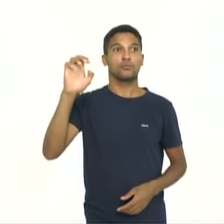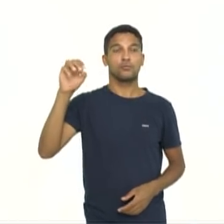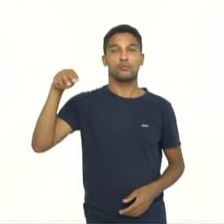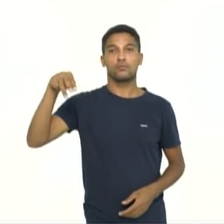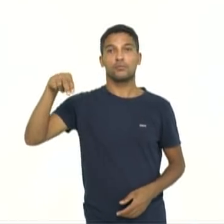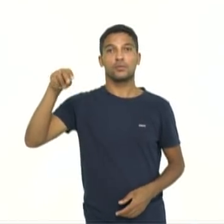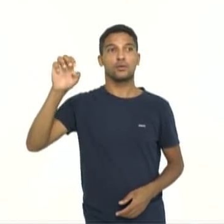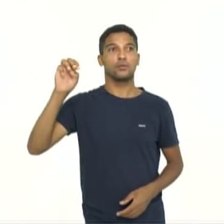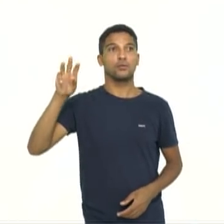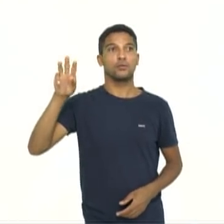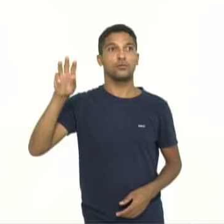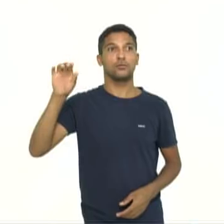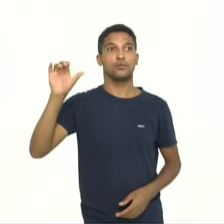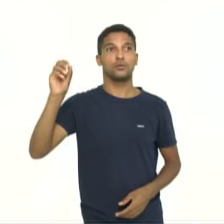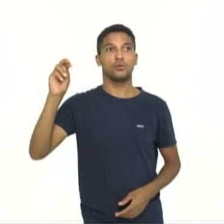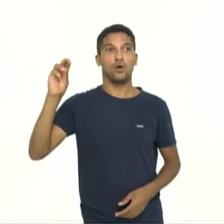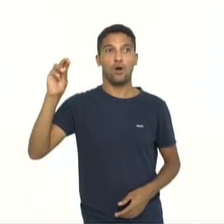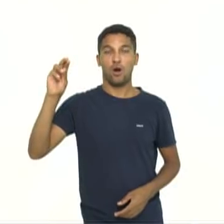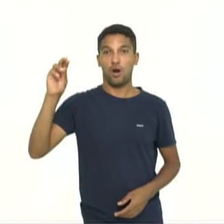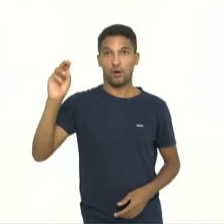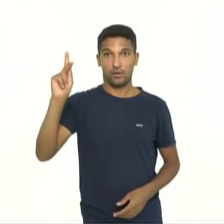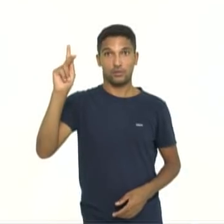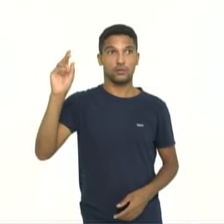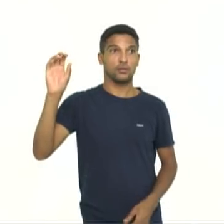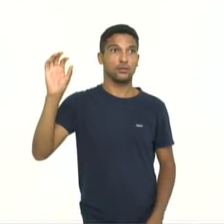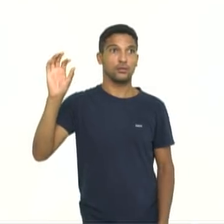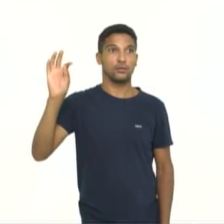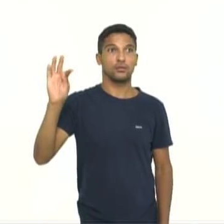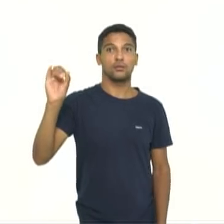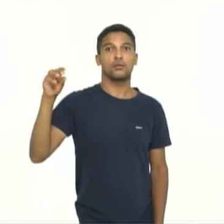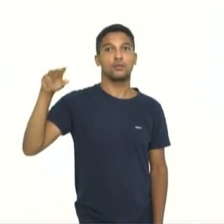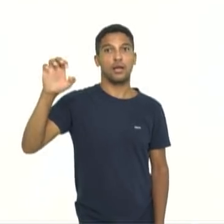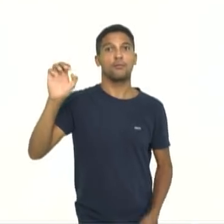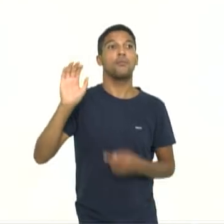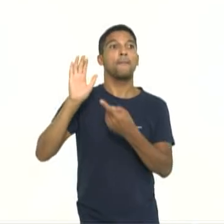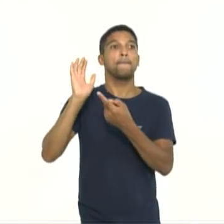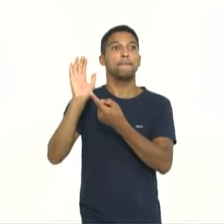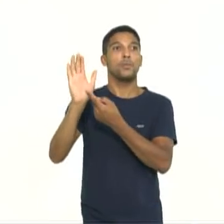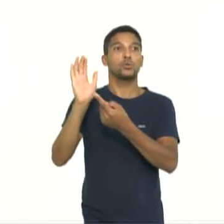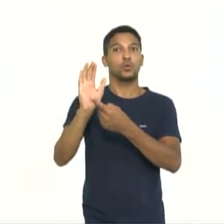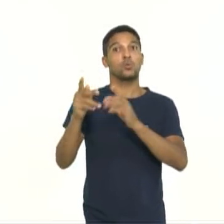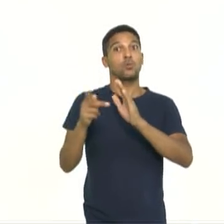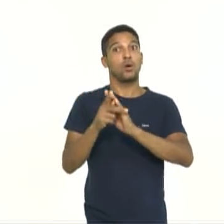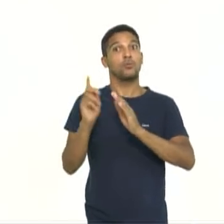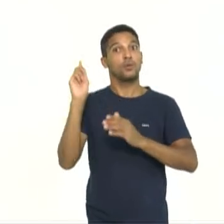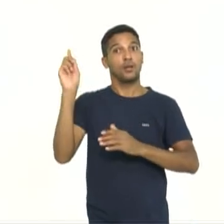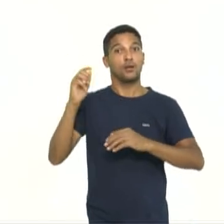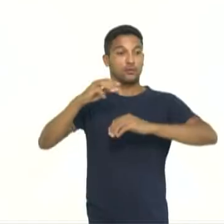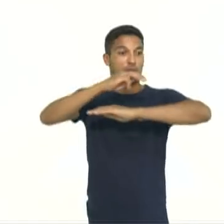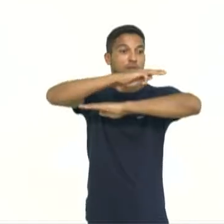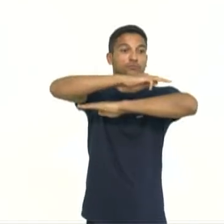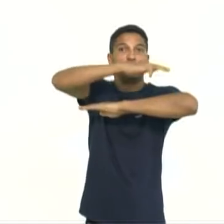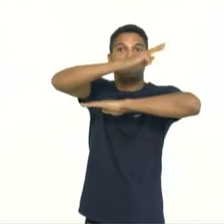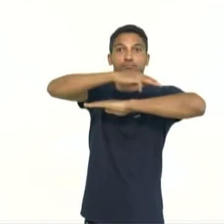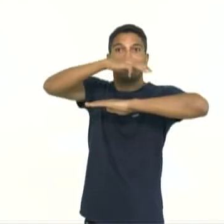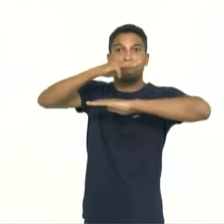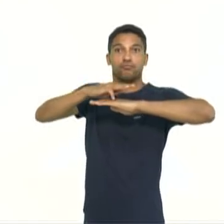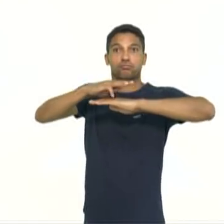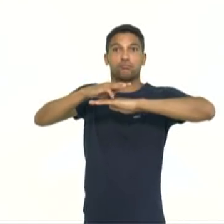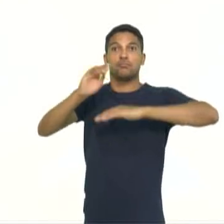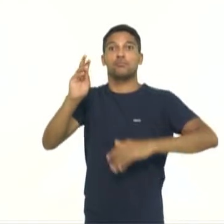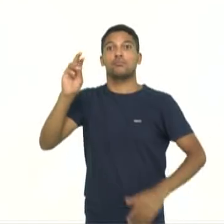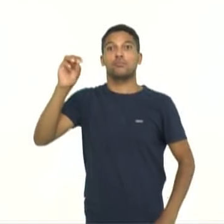capa deste domingo, uma reportagem especial sobre o rompimento da barragem da Vale em Brumadinho. E